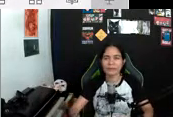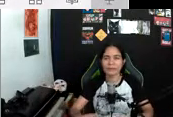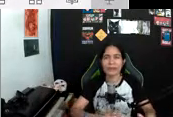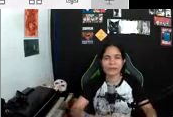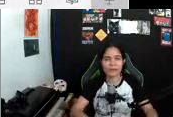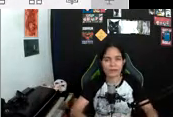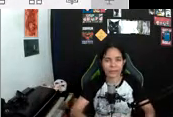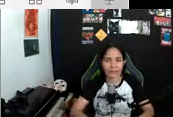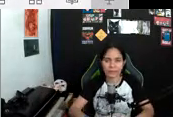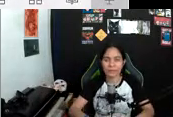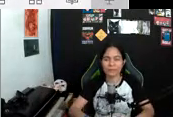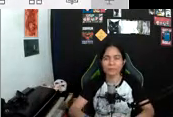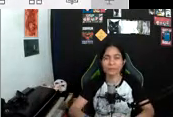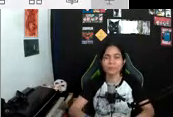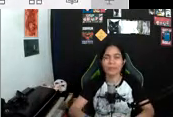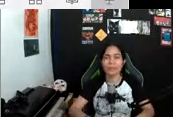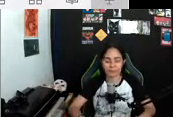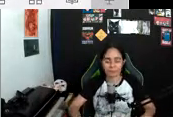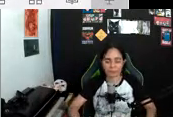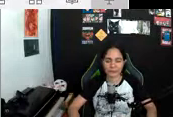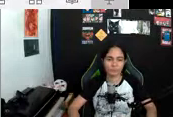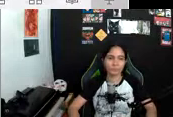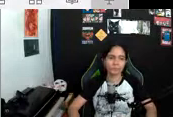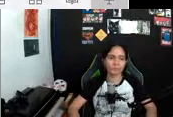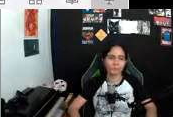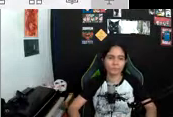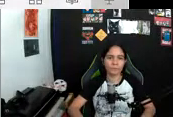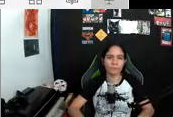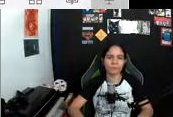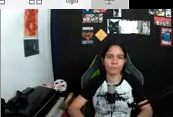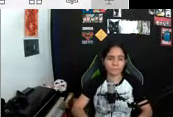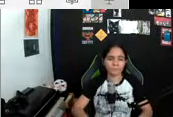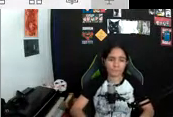alta complexidade, aquelas situações mais simples.